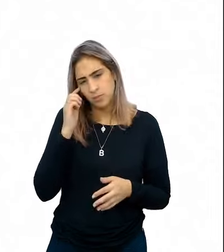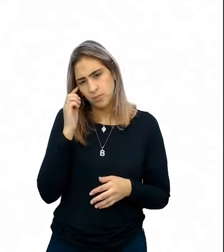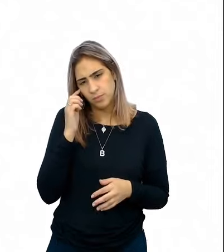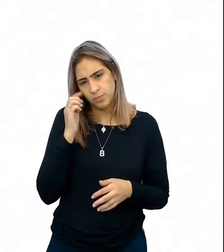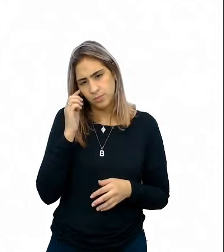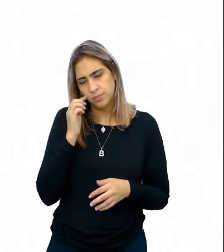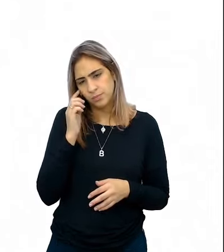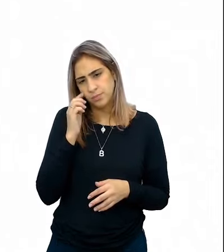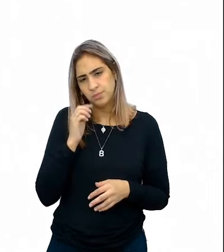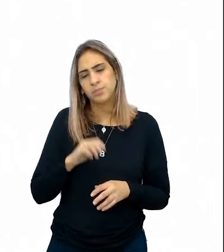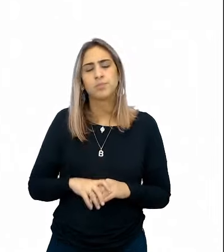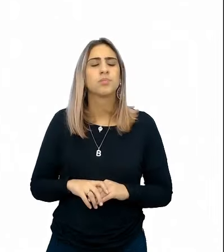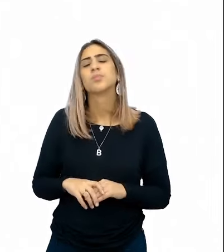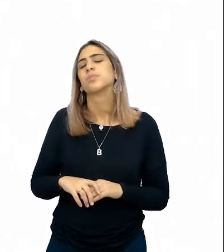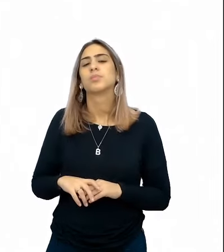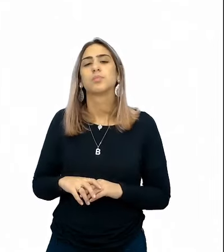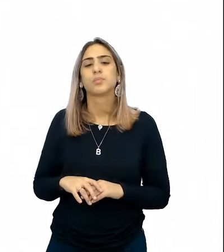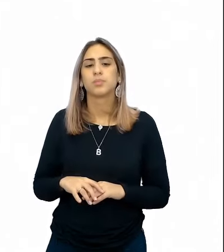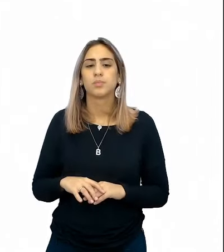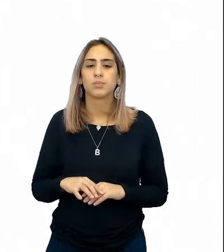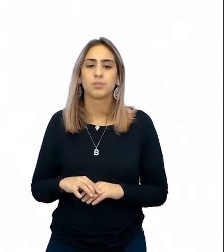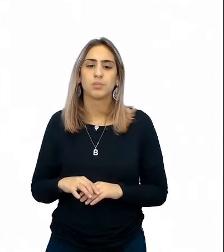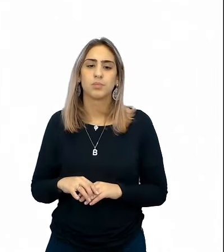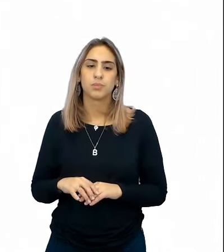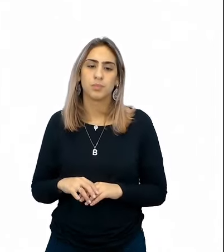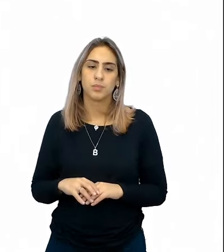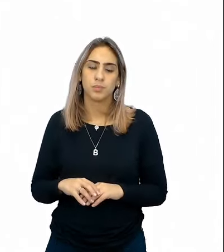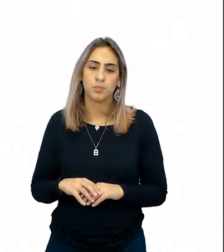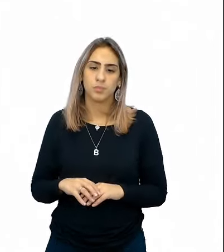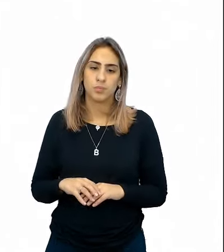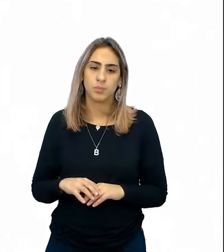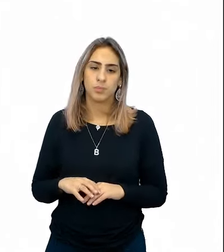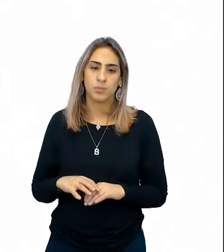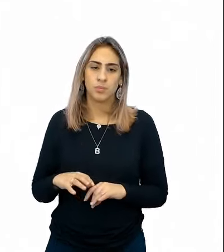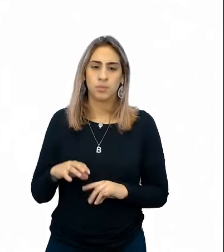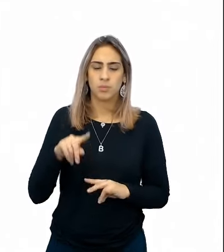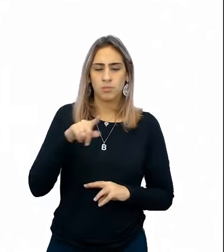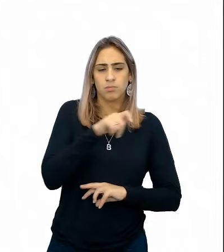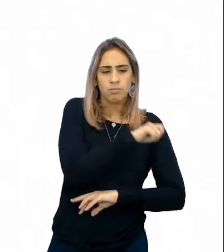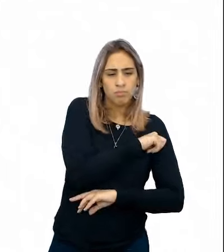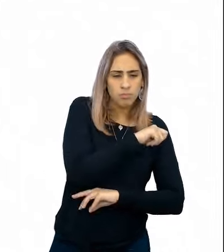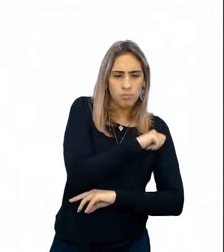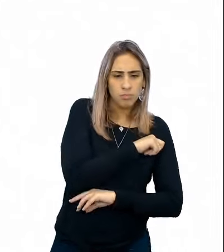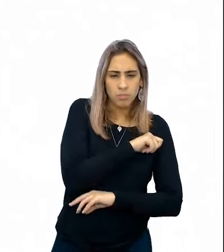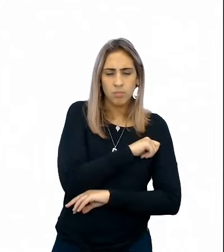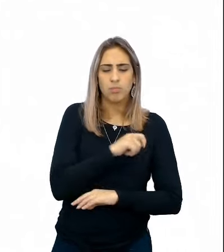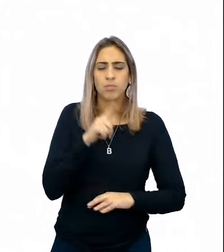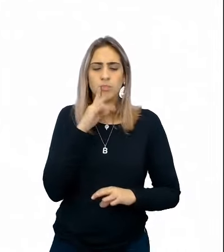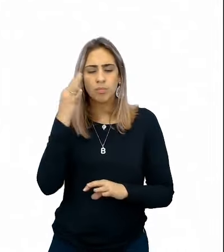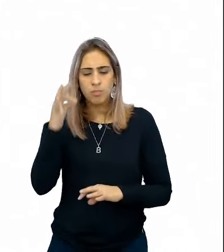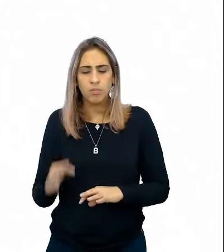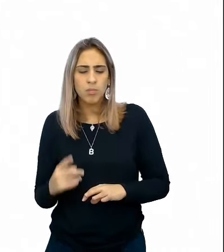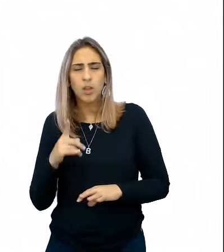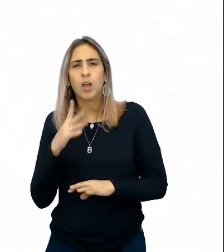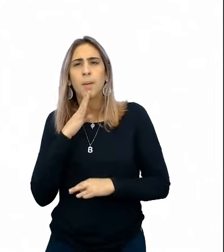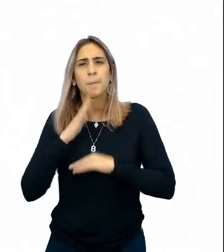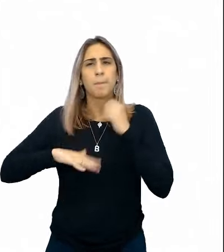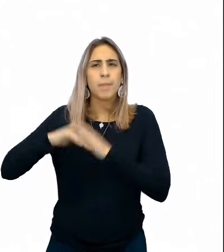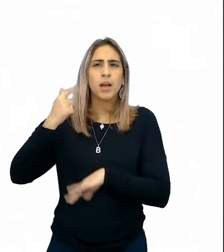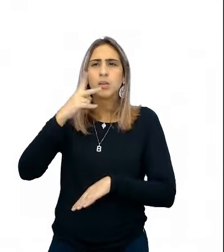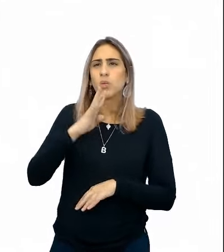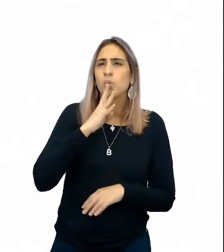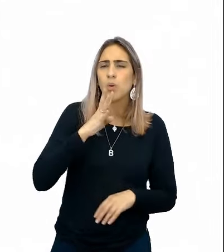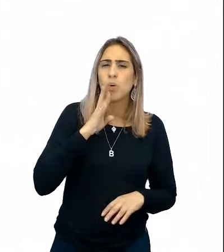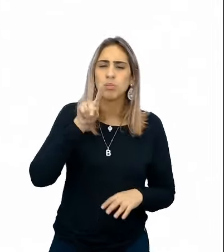o meu estudante assinalou essa alternativa, é porque ele pensou desta forma, ele está construindo o seu conhecimento e